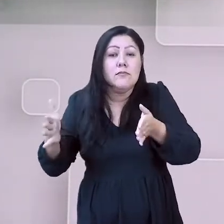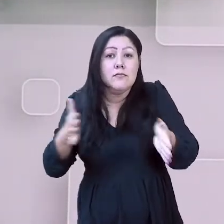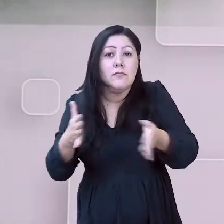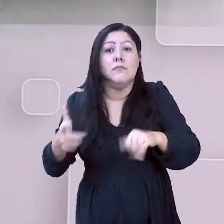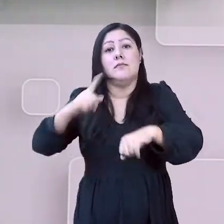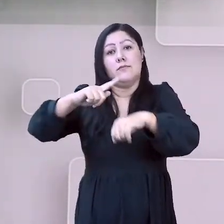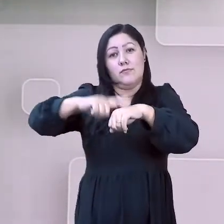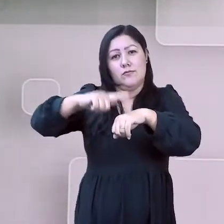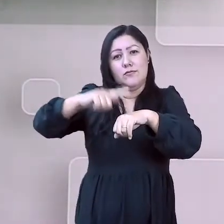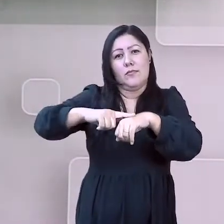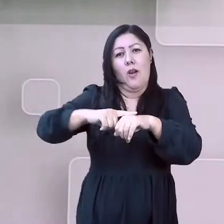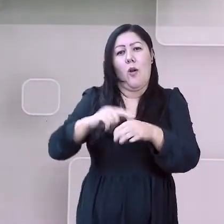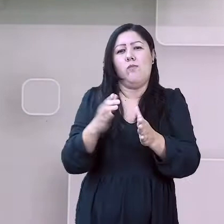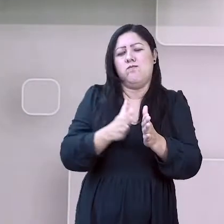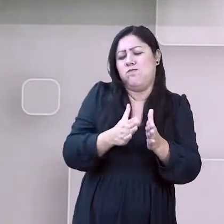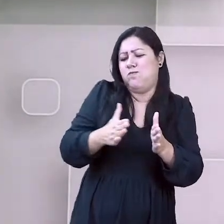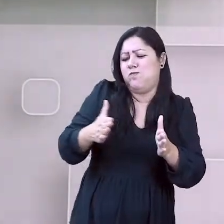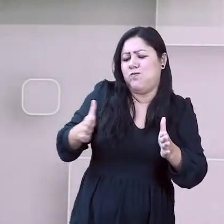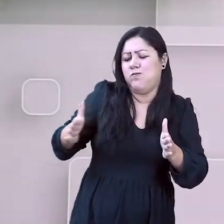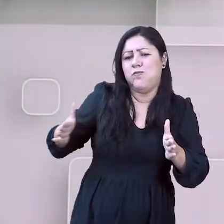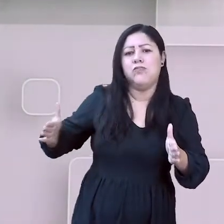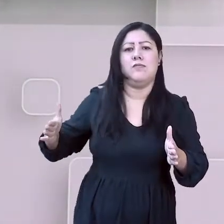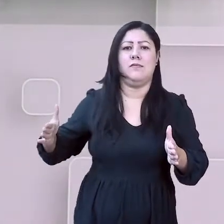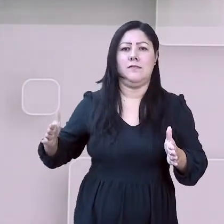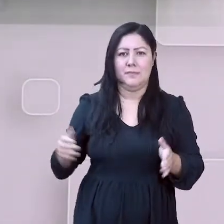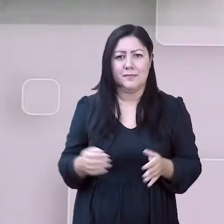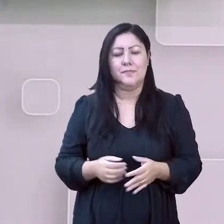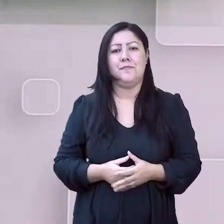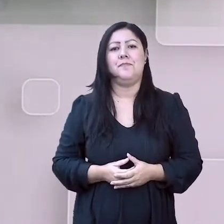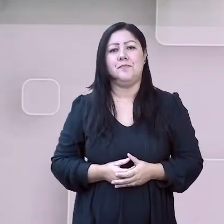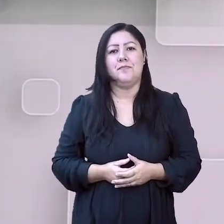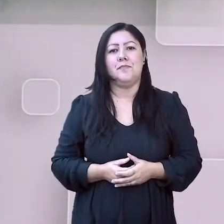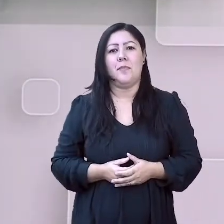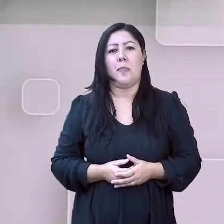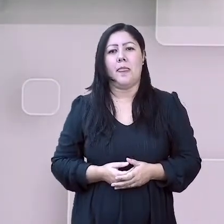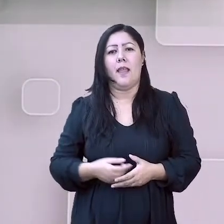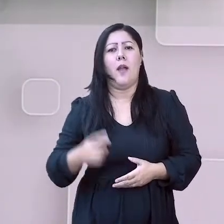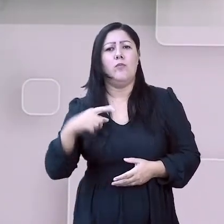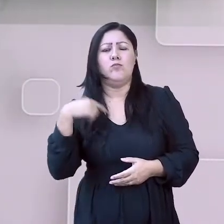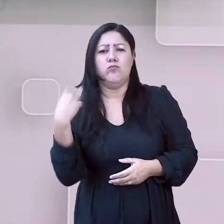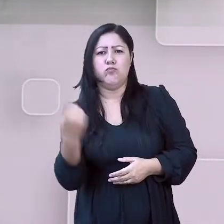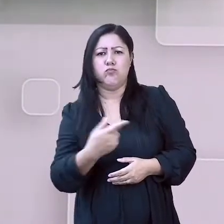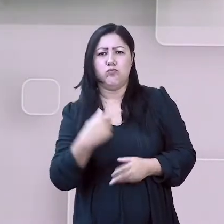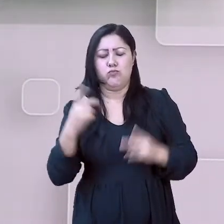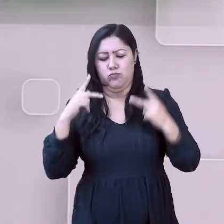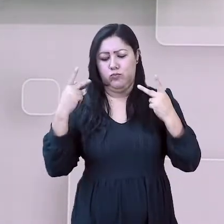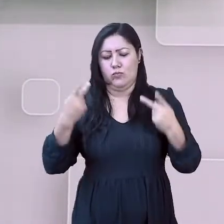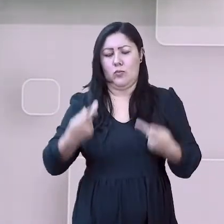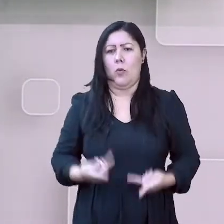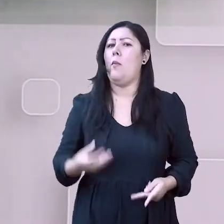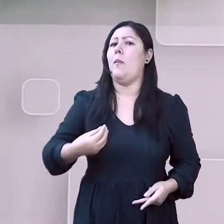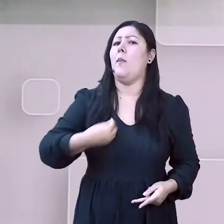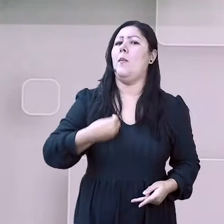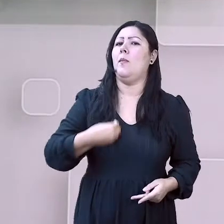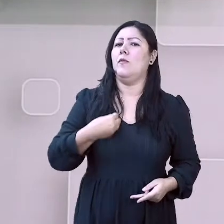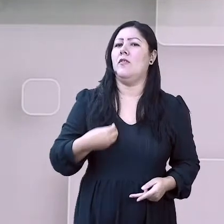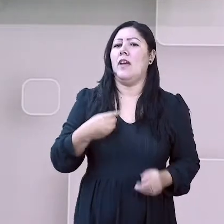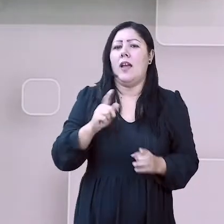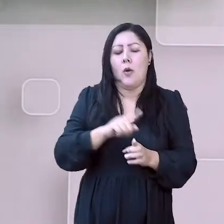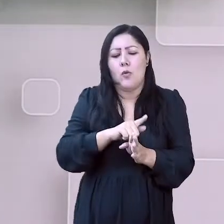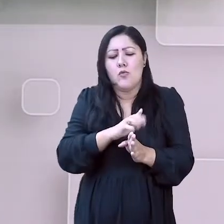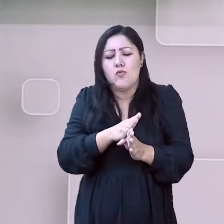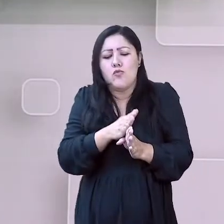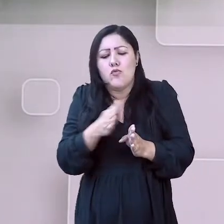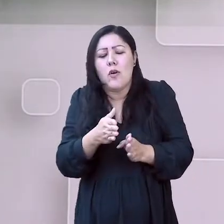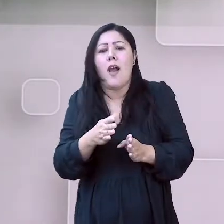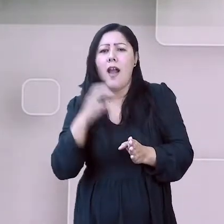período muito grande de tempo. Tá? A nossa existência ela é muito curta